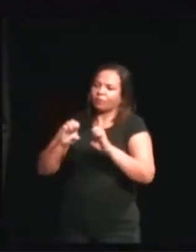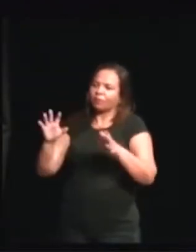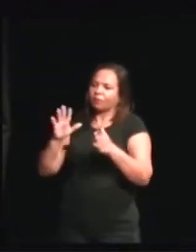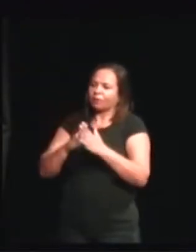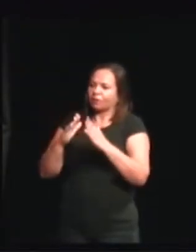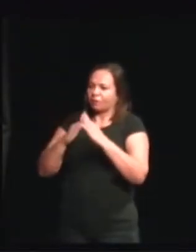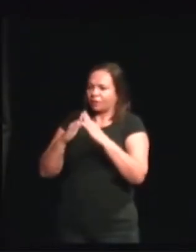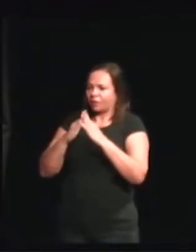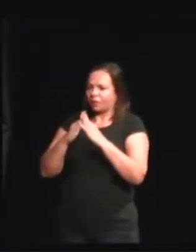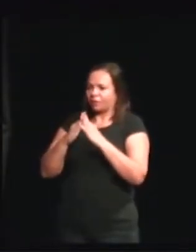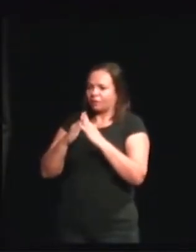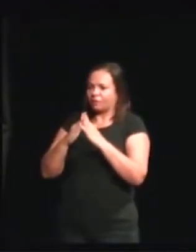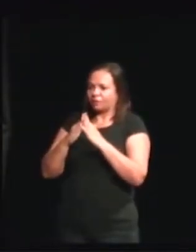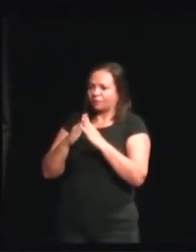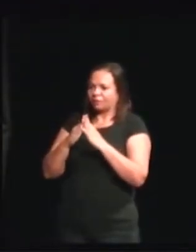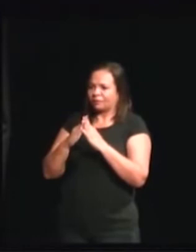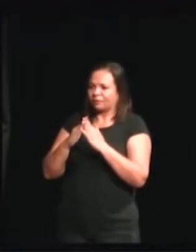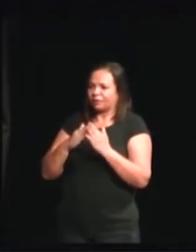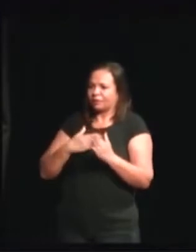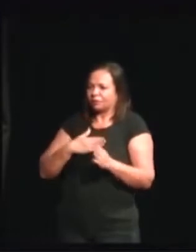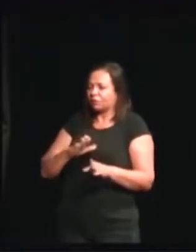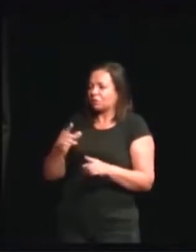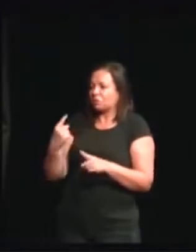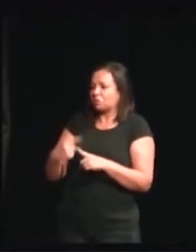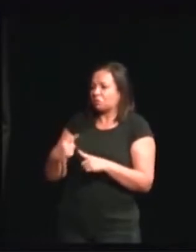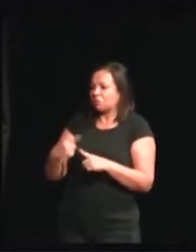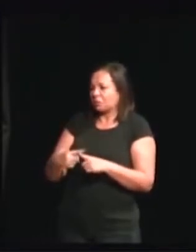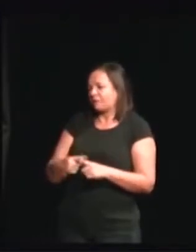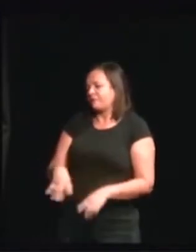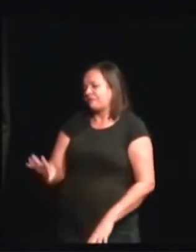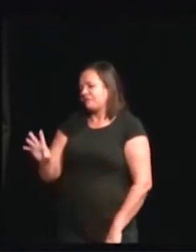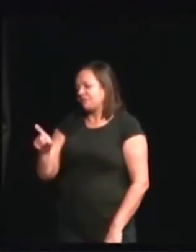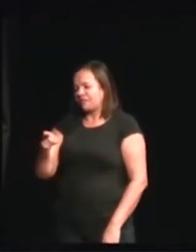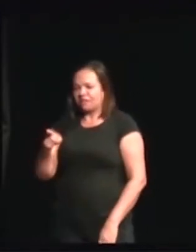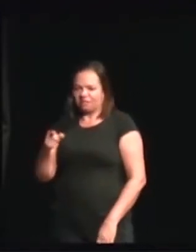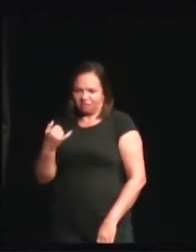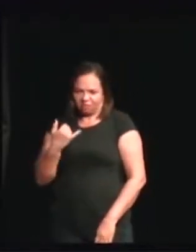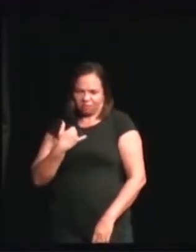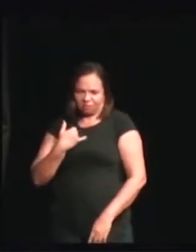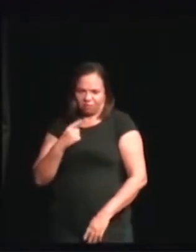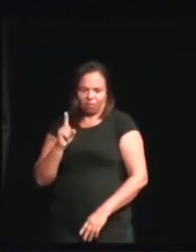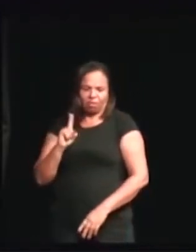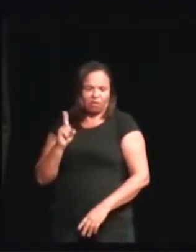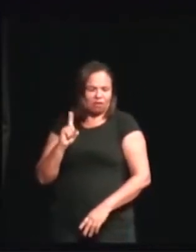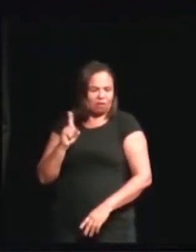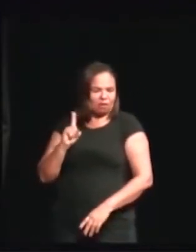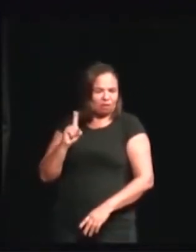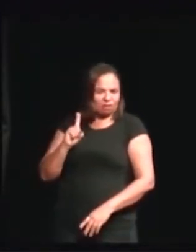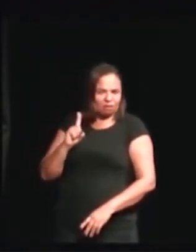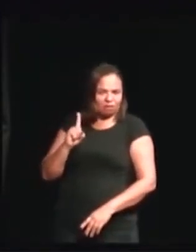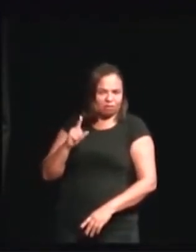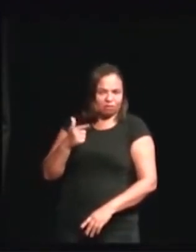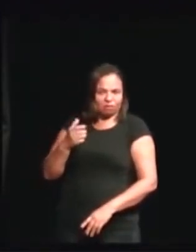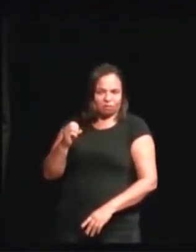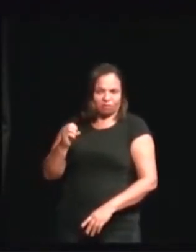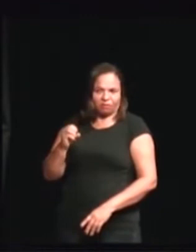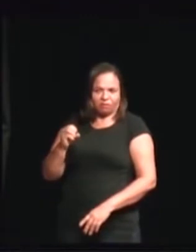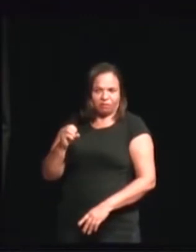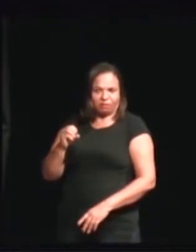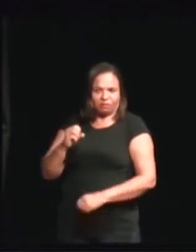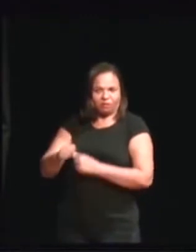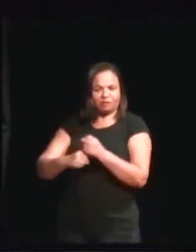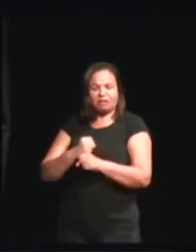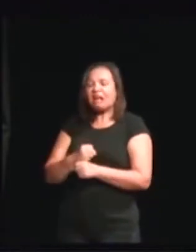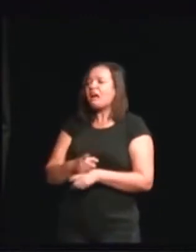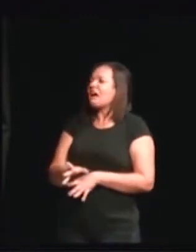dele nunca dizia que a passagem era para ela. Era sempre para todo mundo, menos para ela. Foram mais de 20 anos, isso é a cara de fulano, isso é para você, meu